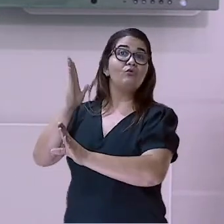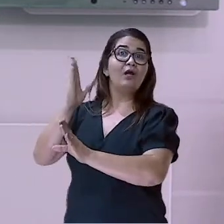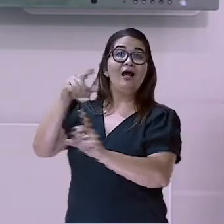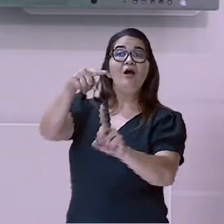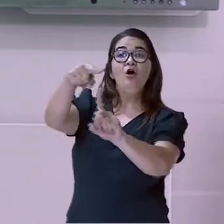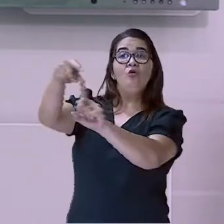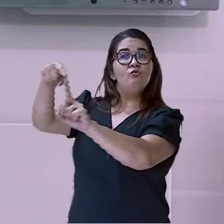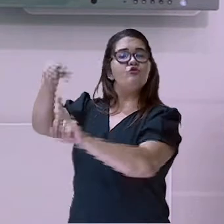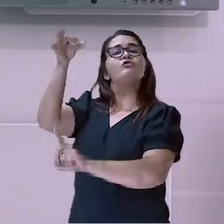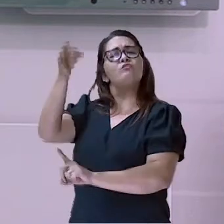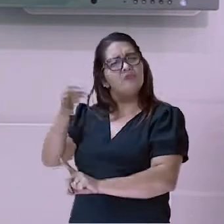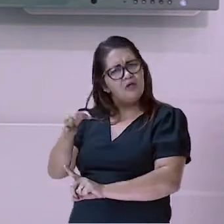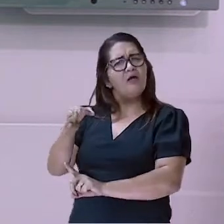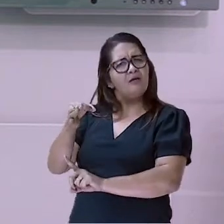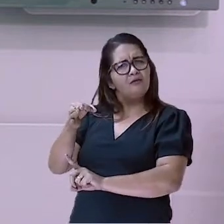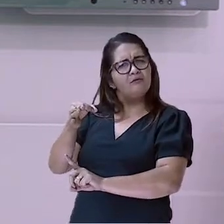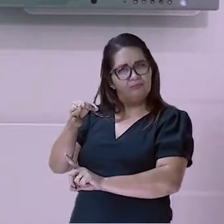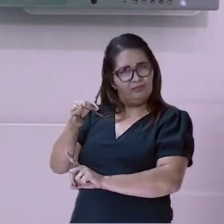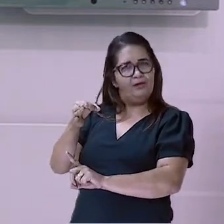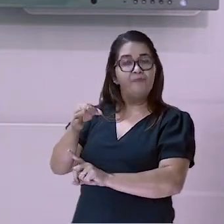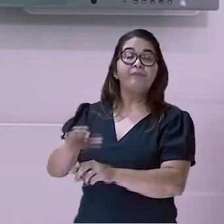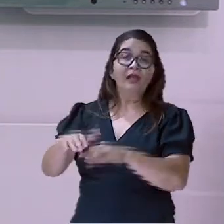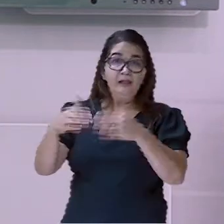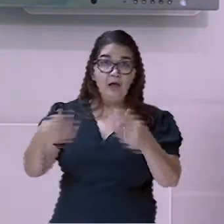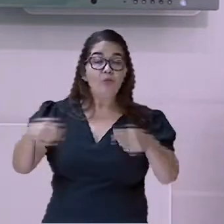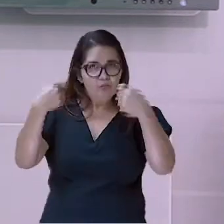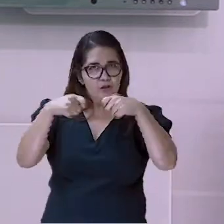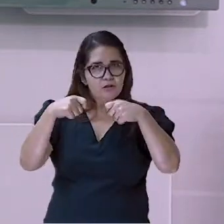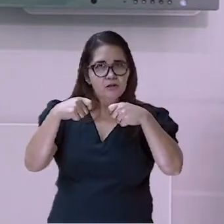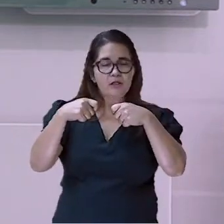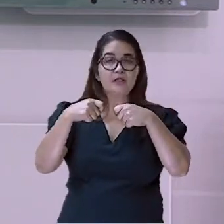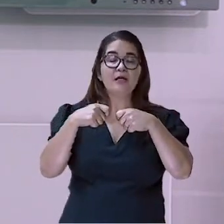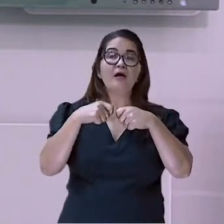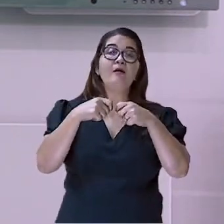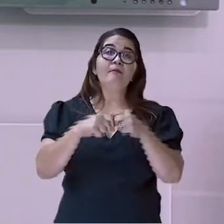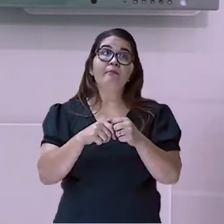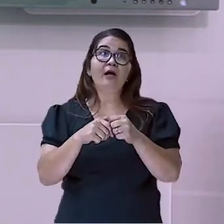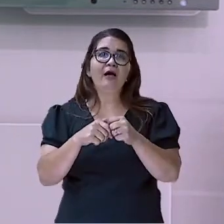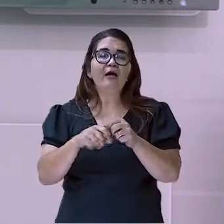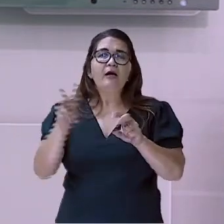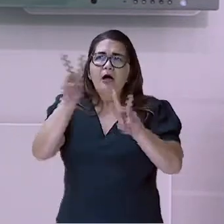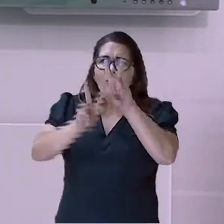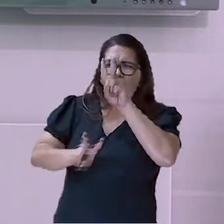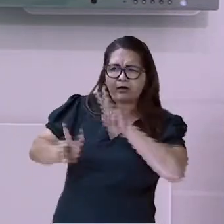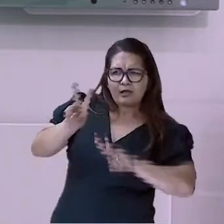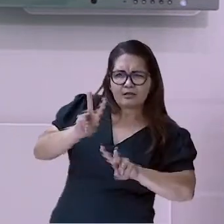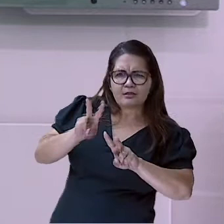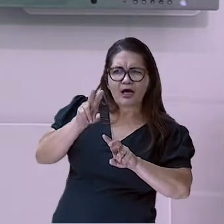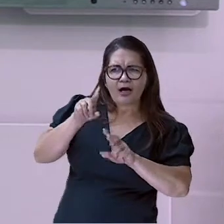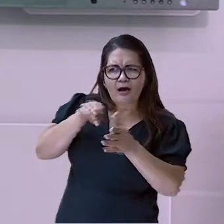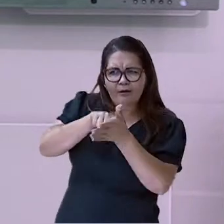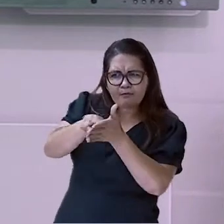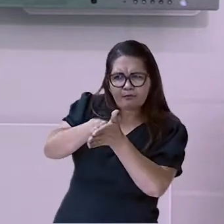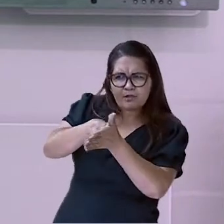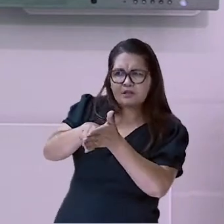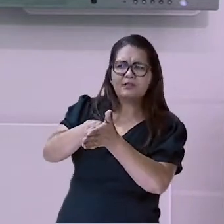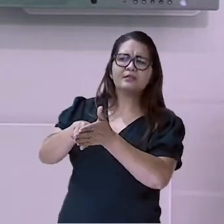vegetação com um curto período de tempo, não. É preciso estudar muito tempo, analisar